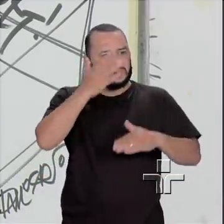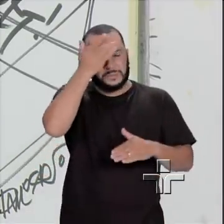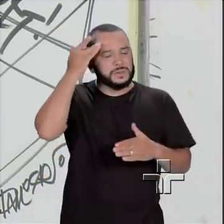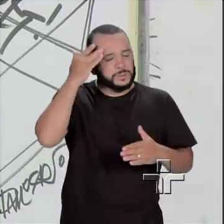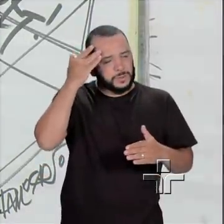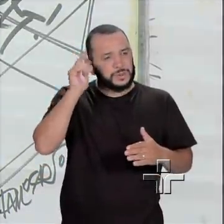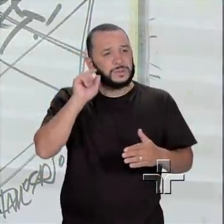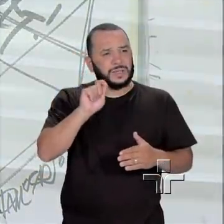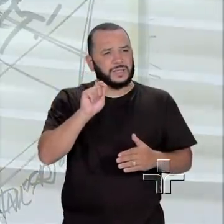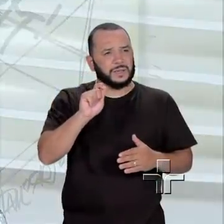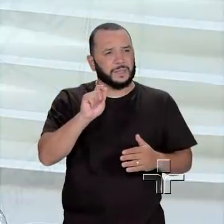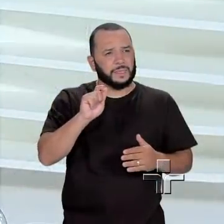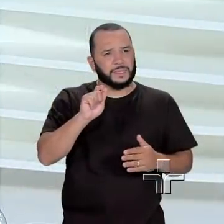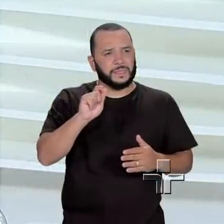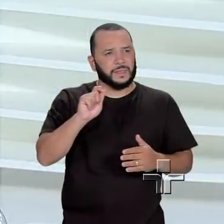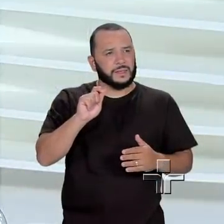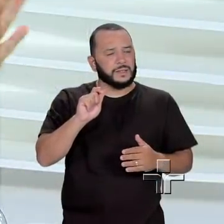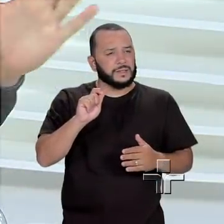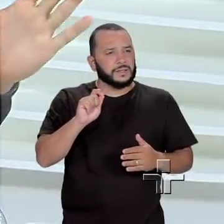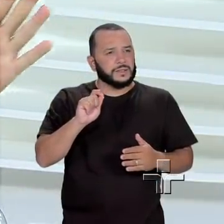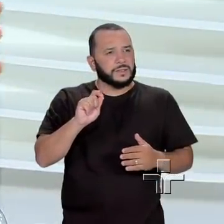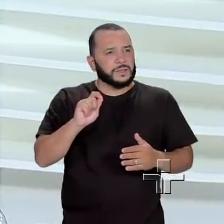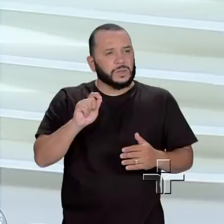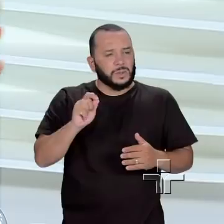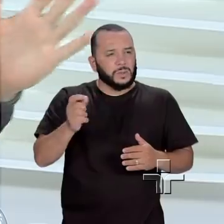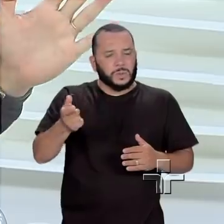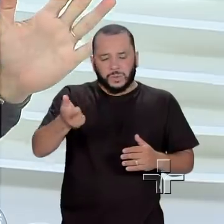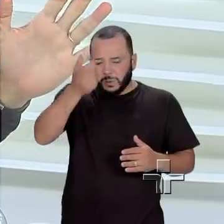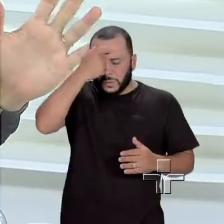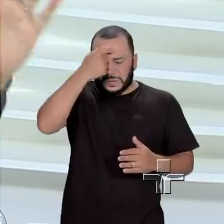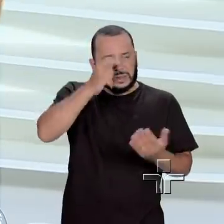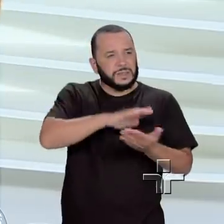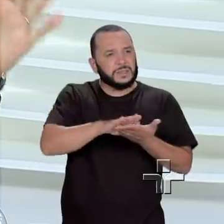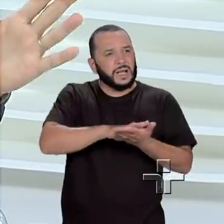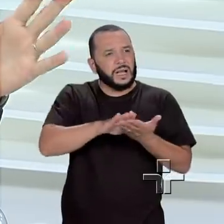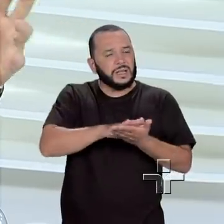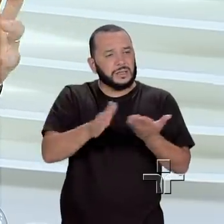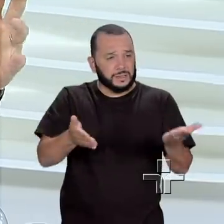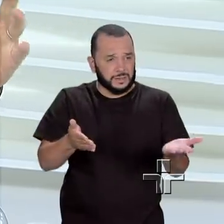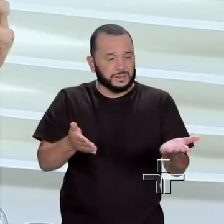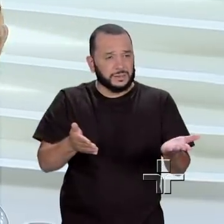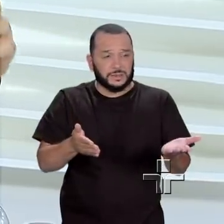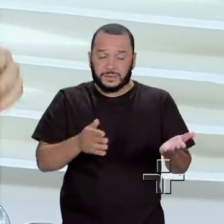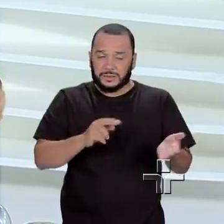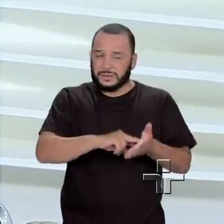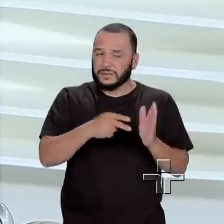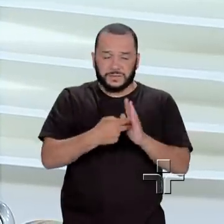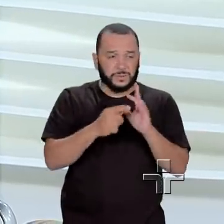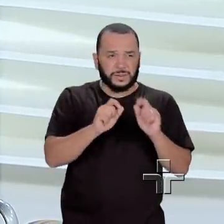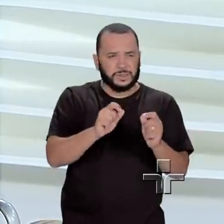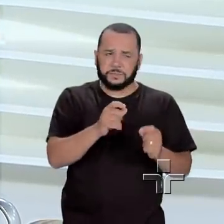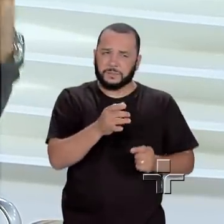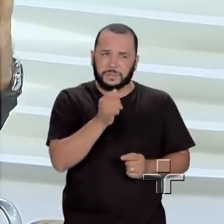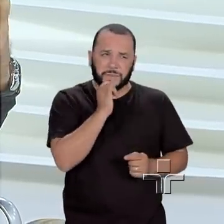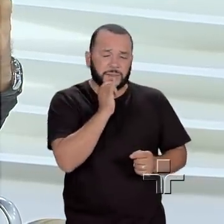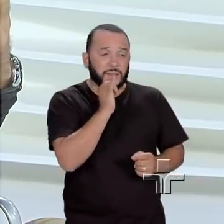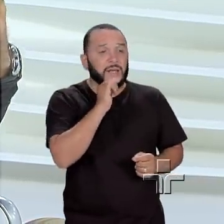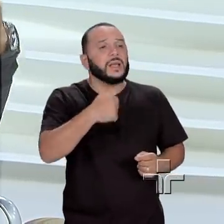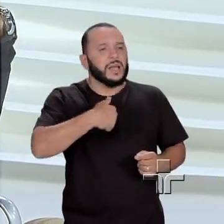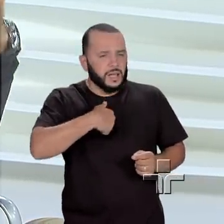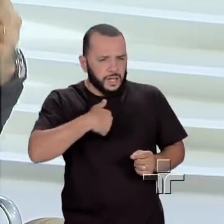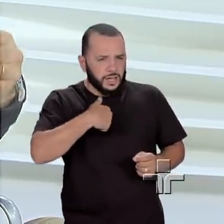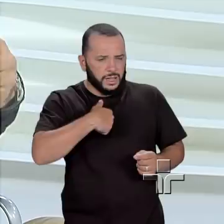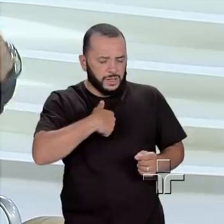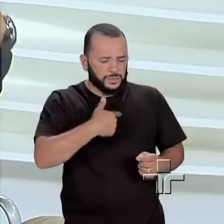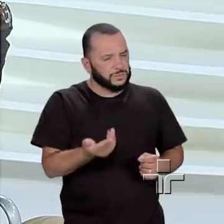noção do que é razoável, a noção de razoabilidade. Então, a primeira coisa é, será que eu estou fazendo alguma